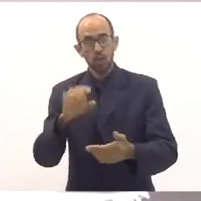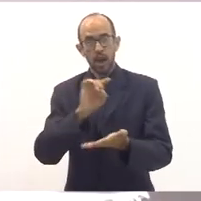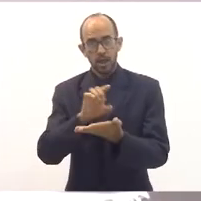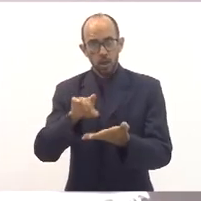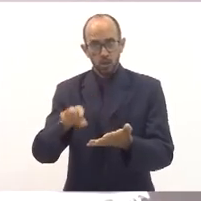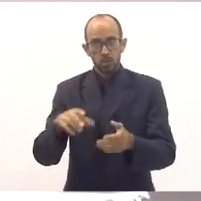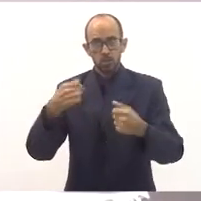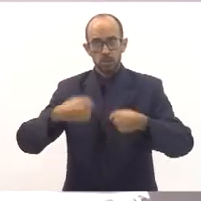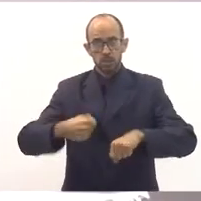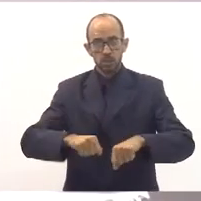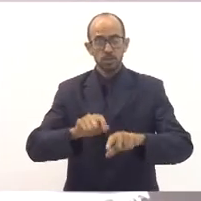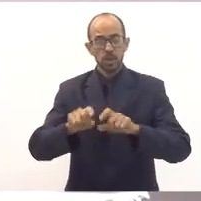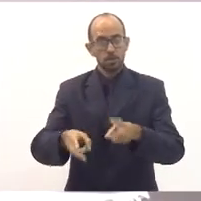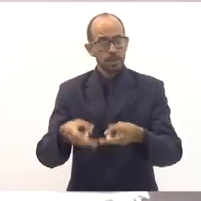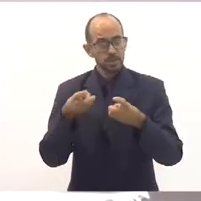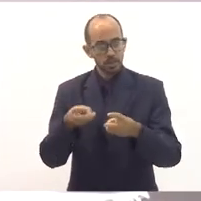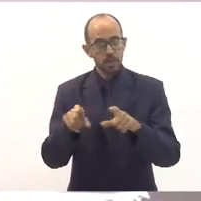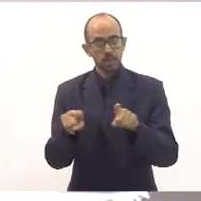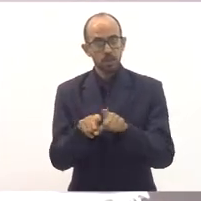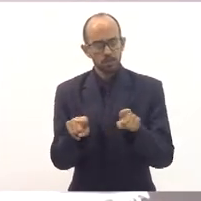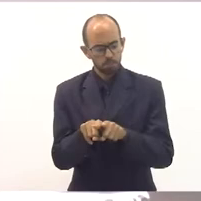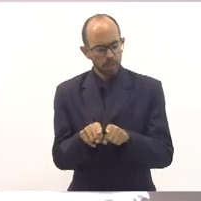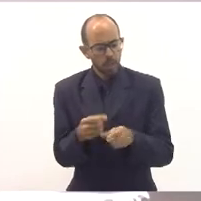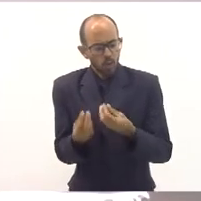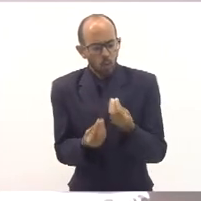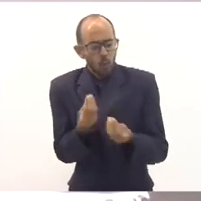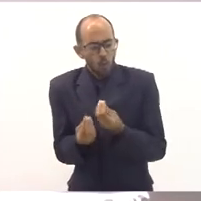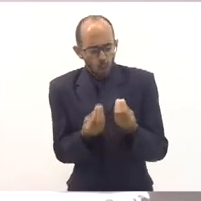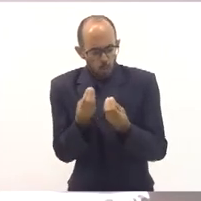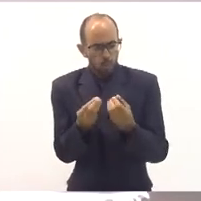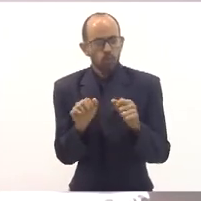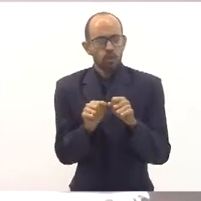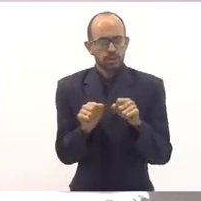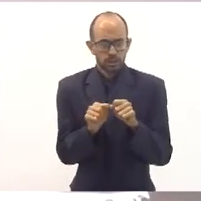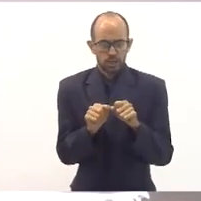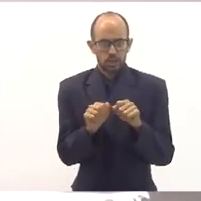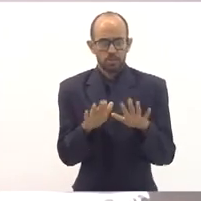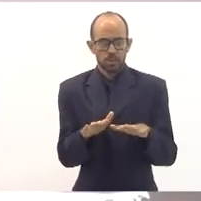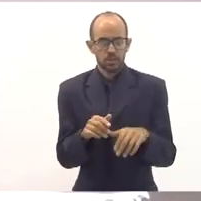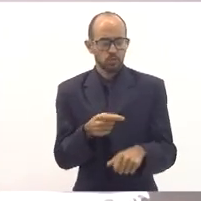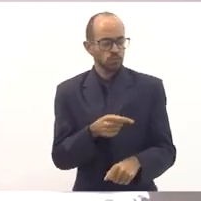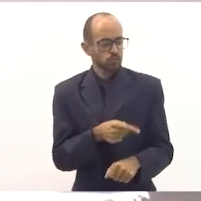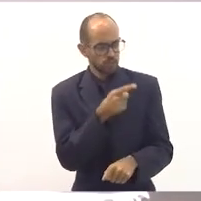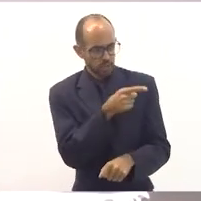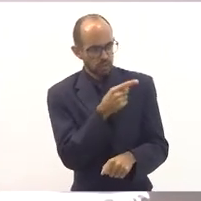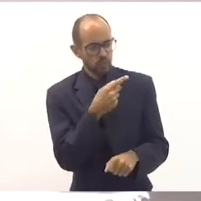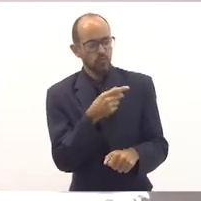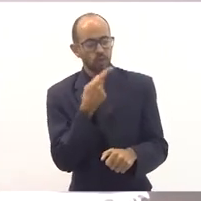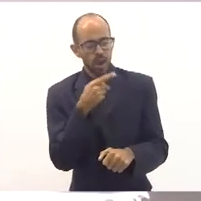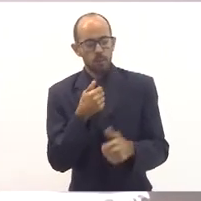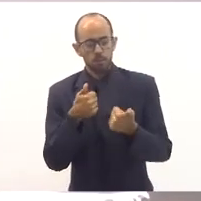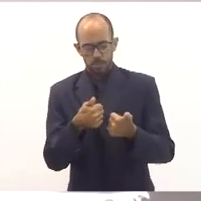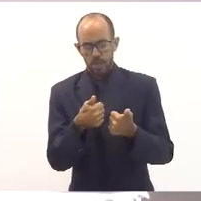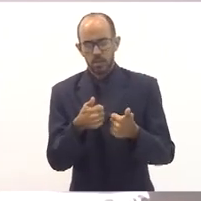exigir as condições desta legalização e as regiões para vocês fazem muito bem e levantar isso que parece que a nossa